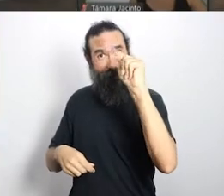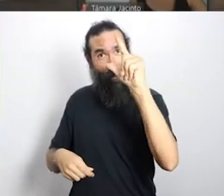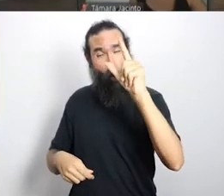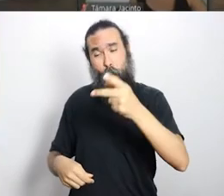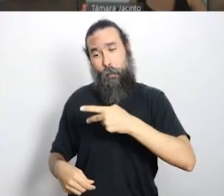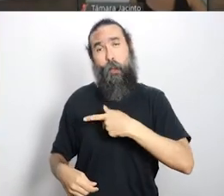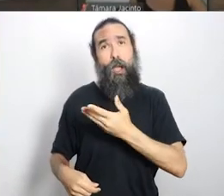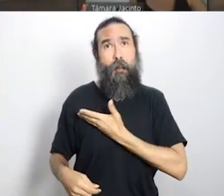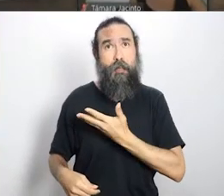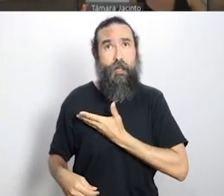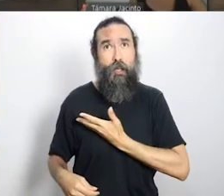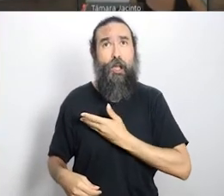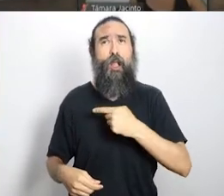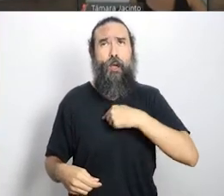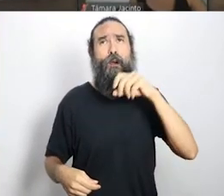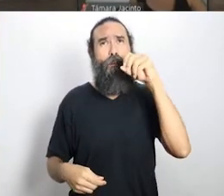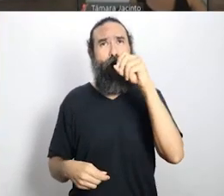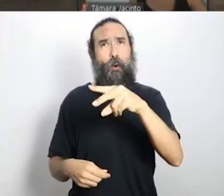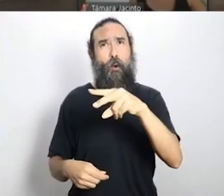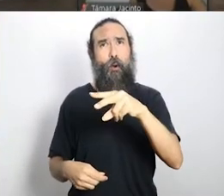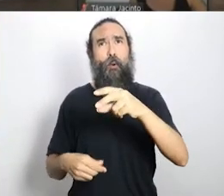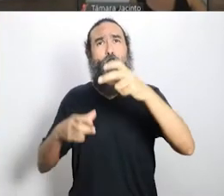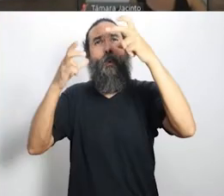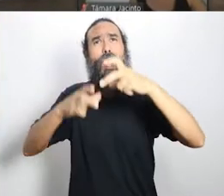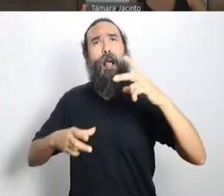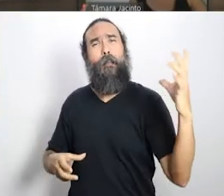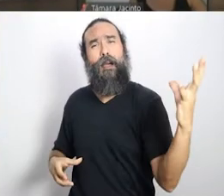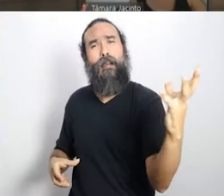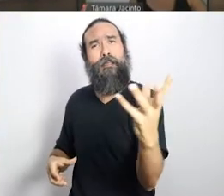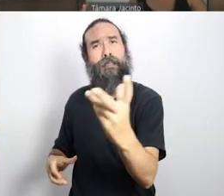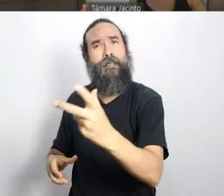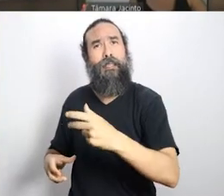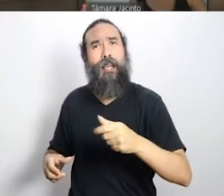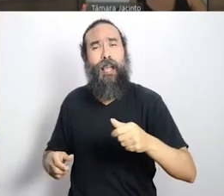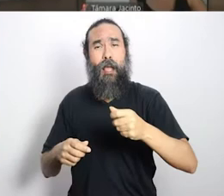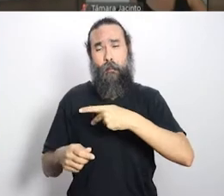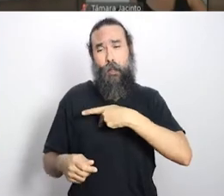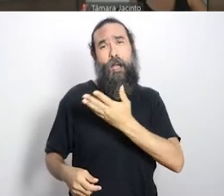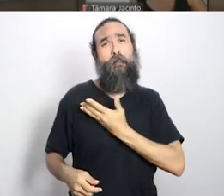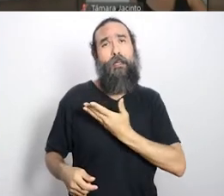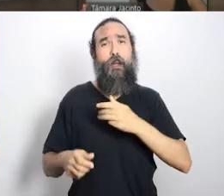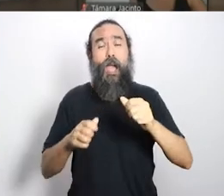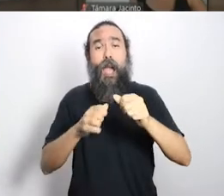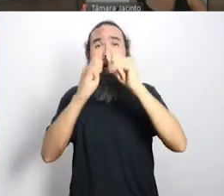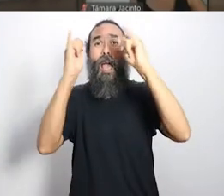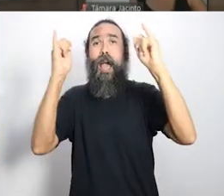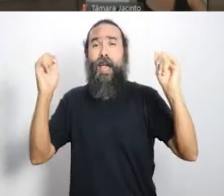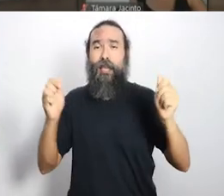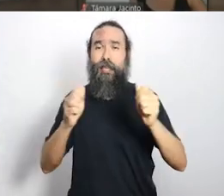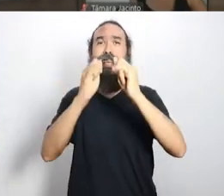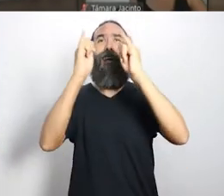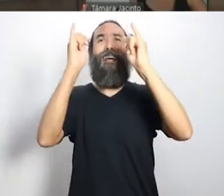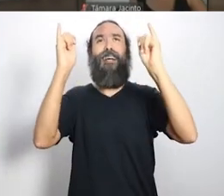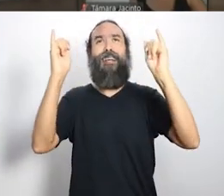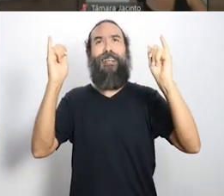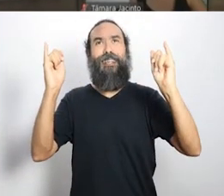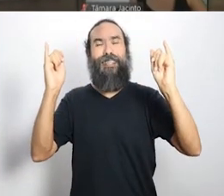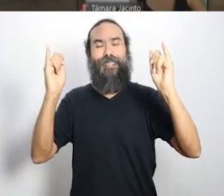vou no Vale Honrado, quilarino meu. Ai,